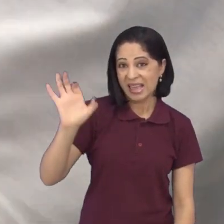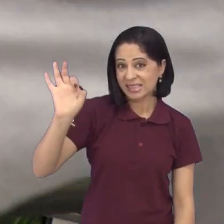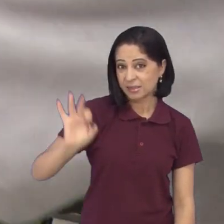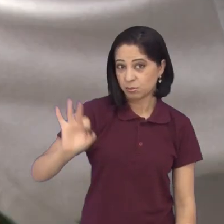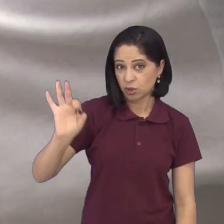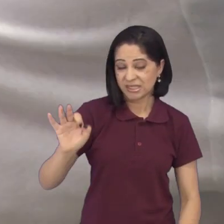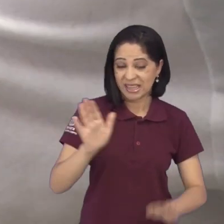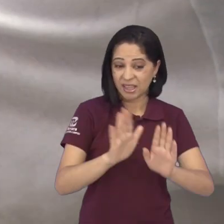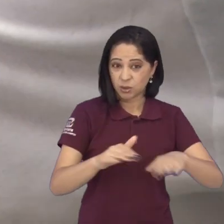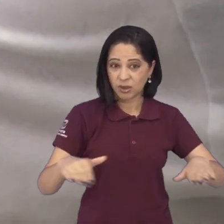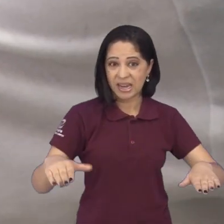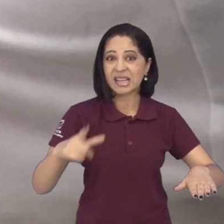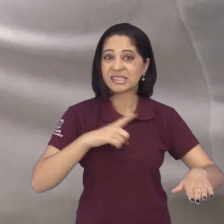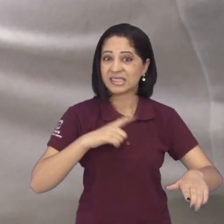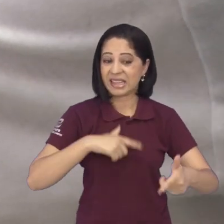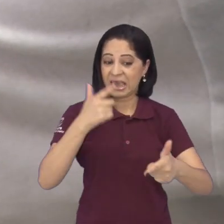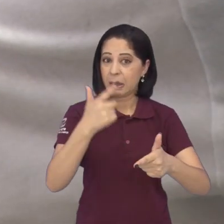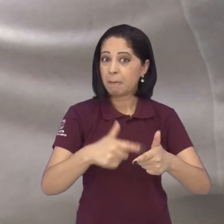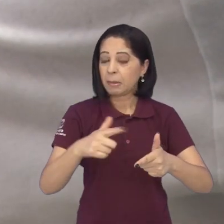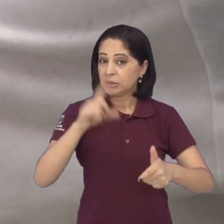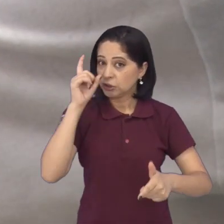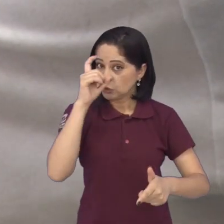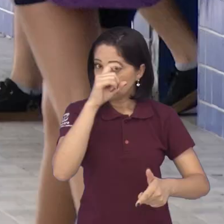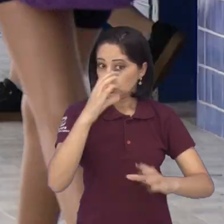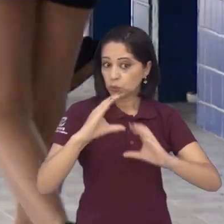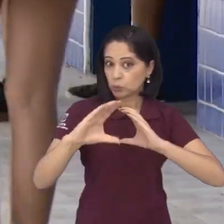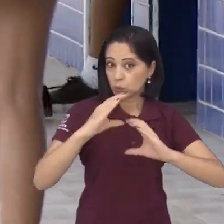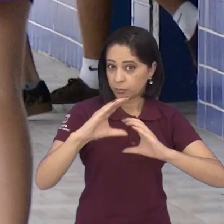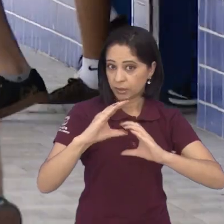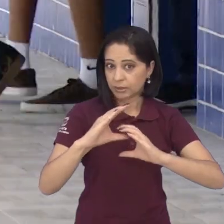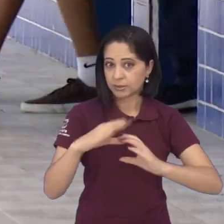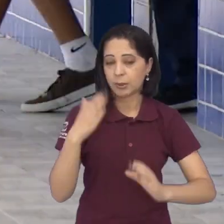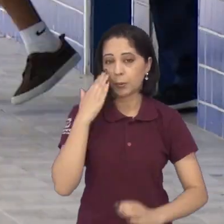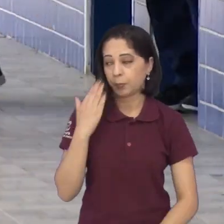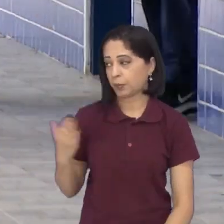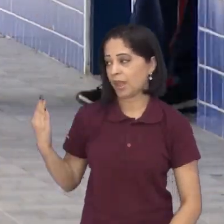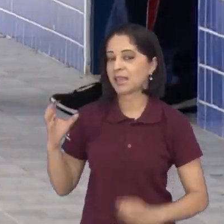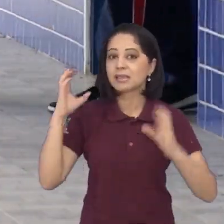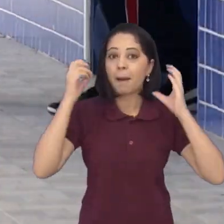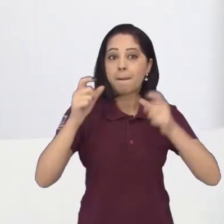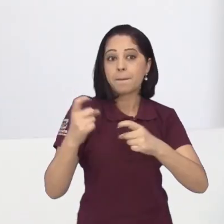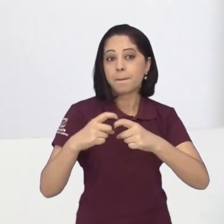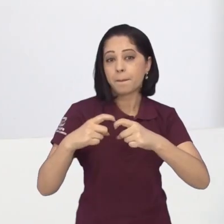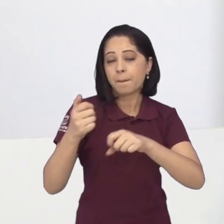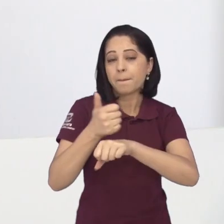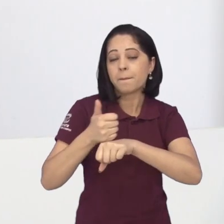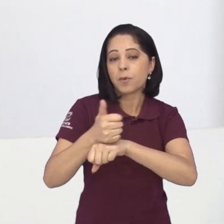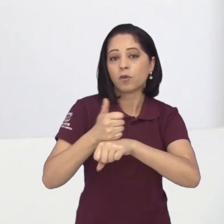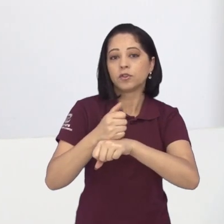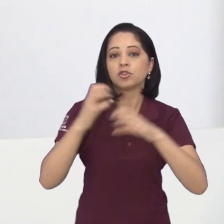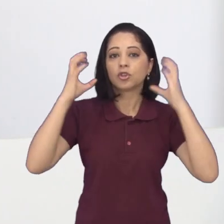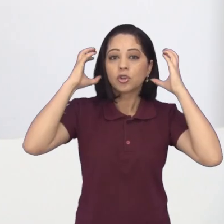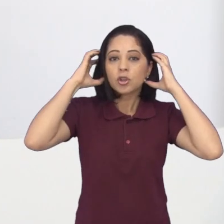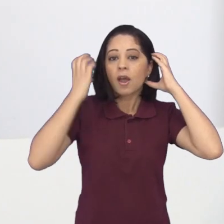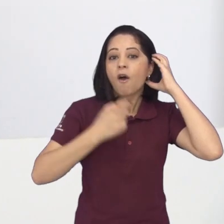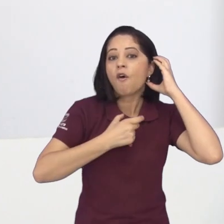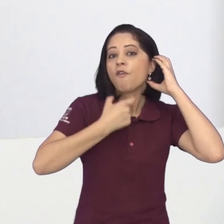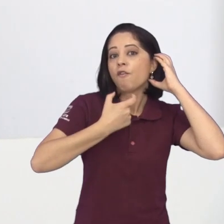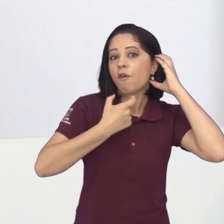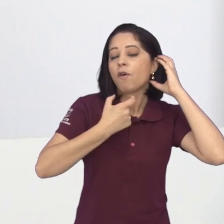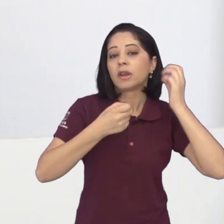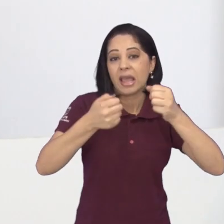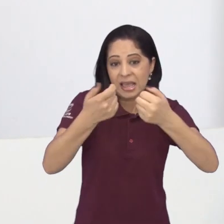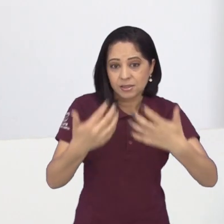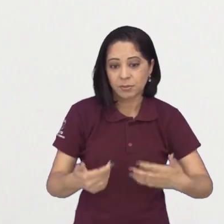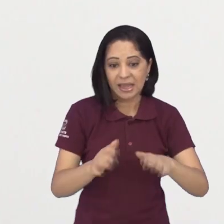e 10% das crianças em idade pré-escolar têm alguma dificuldade de se comunicar. Essa fonoaudióloga explica que a